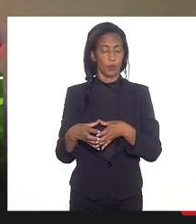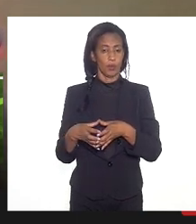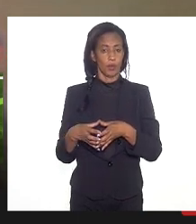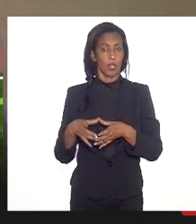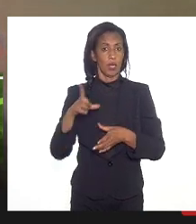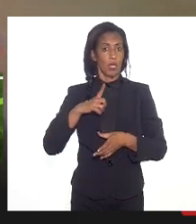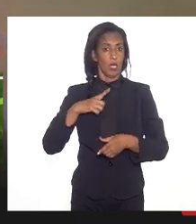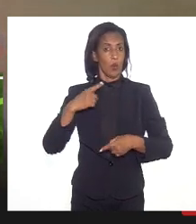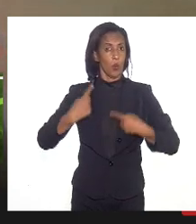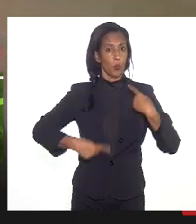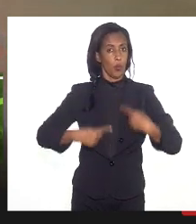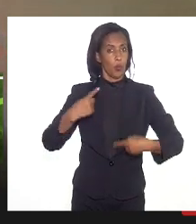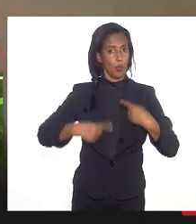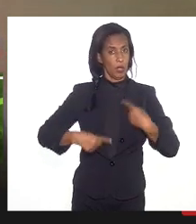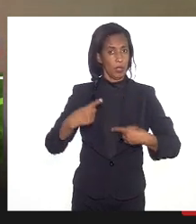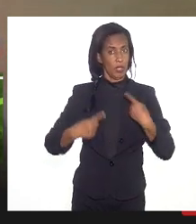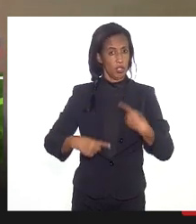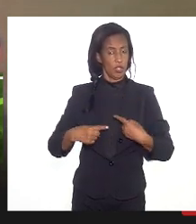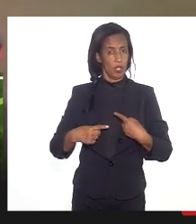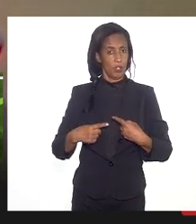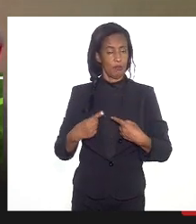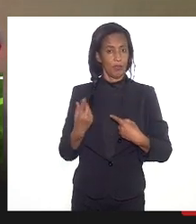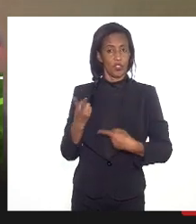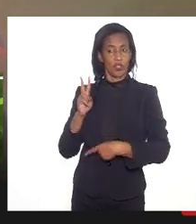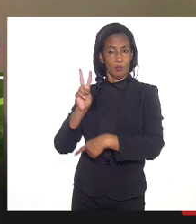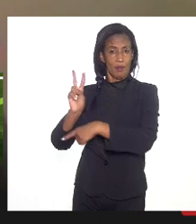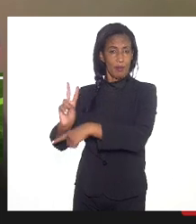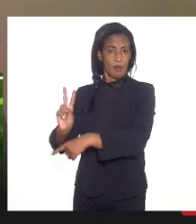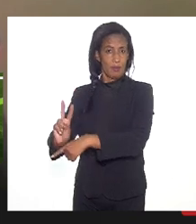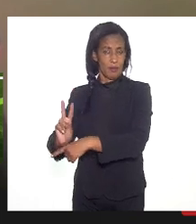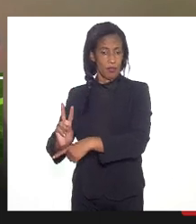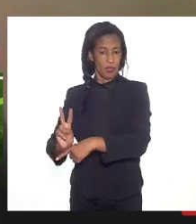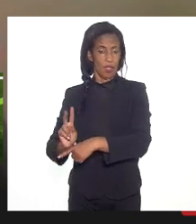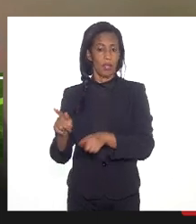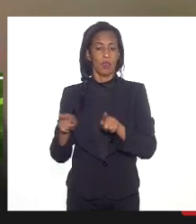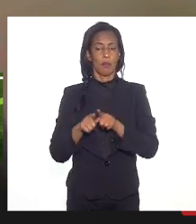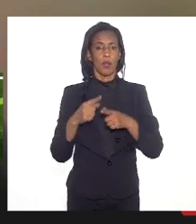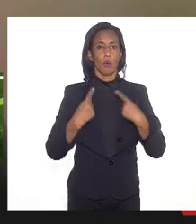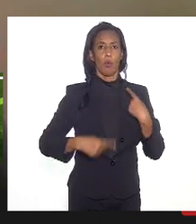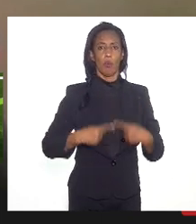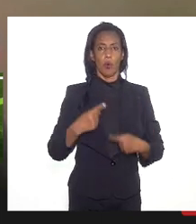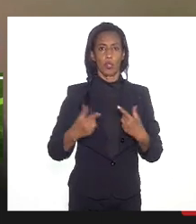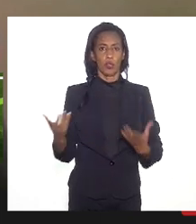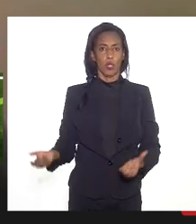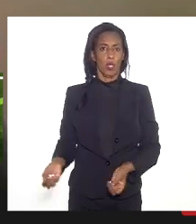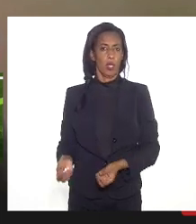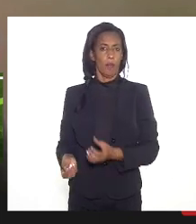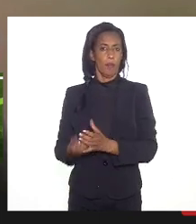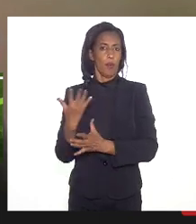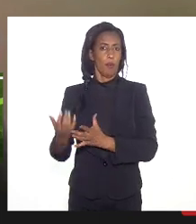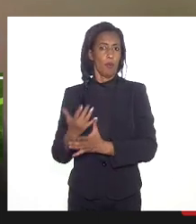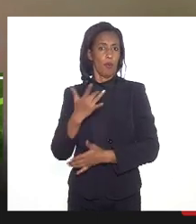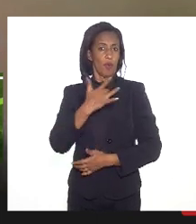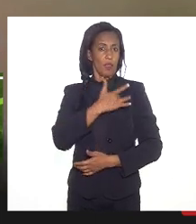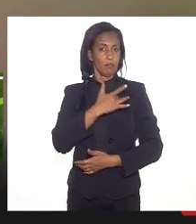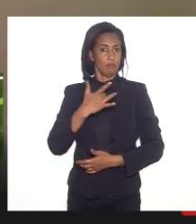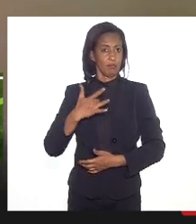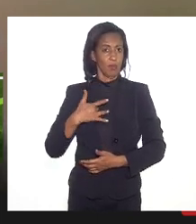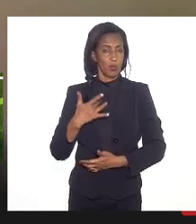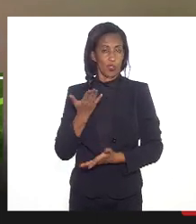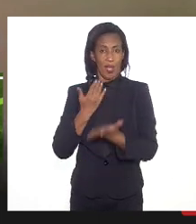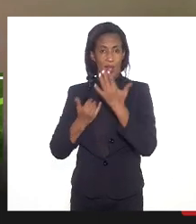demandam políticas de assistência de ATEs, bem como políticas que promovam a segurança alimentar e nutricional